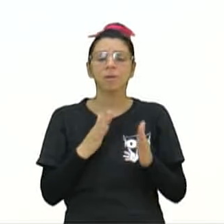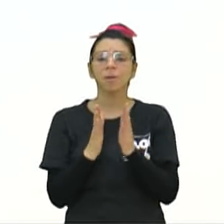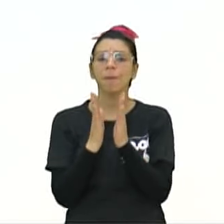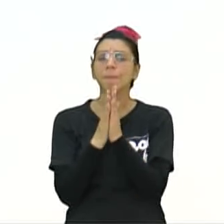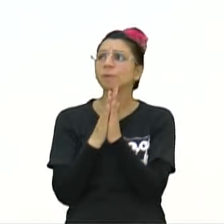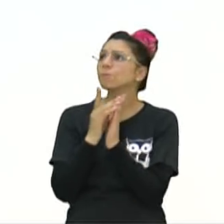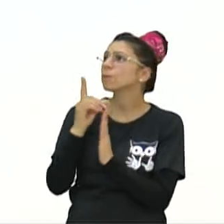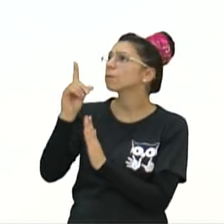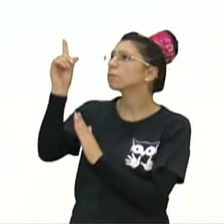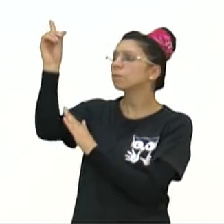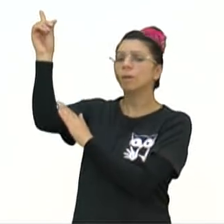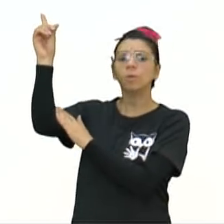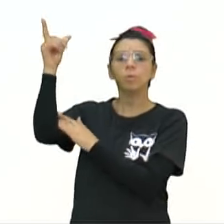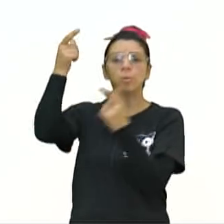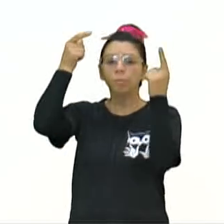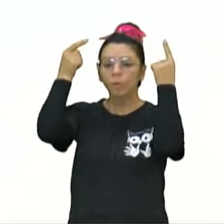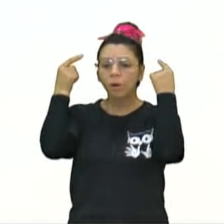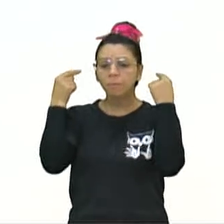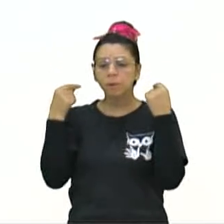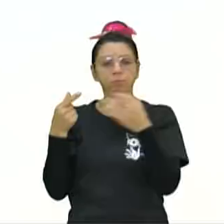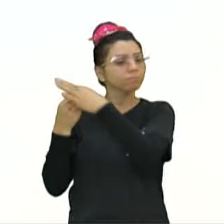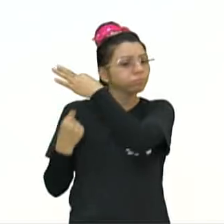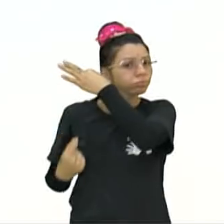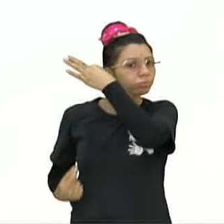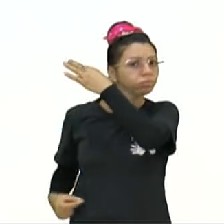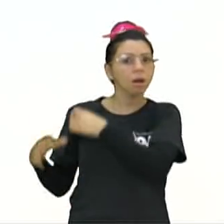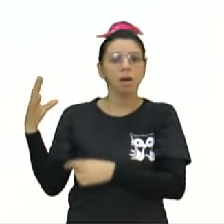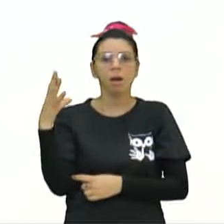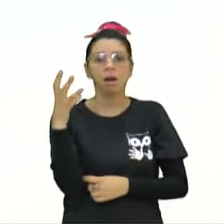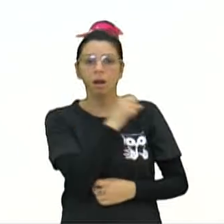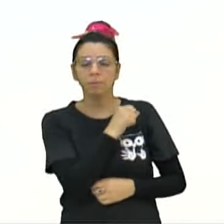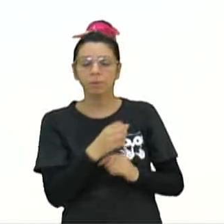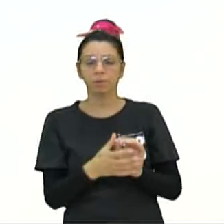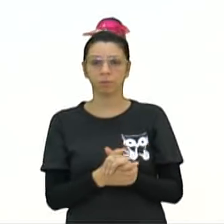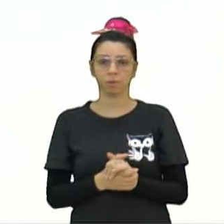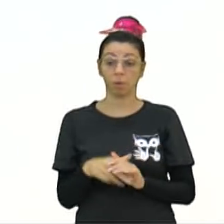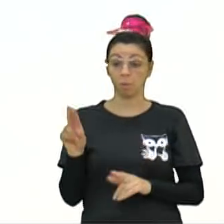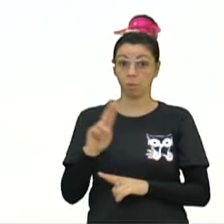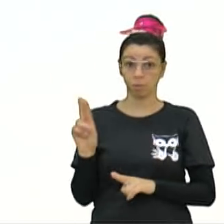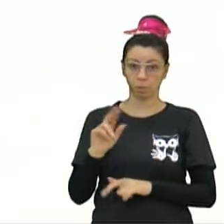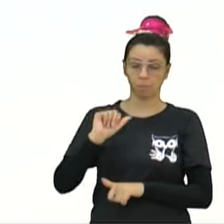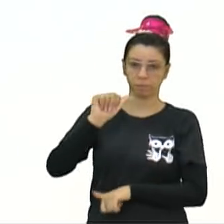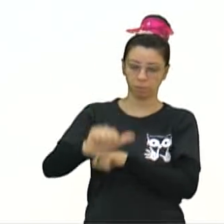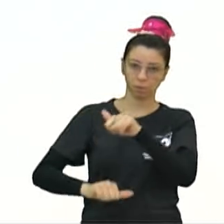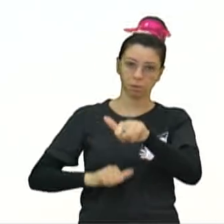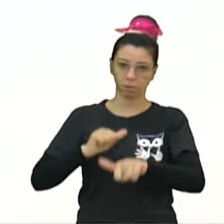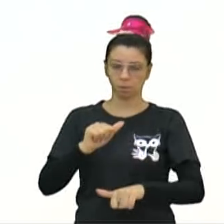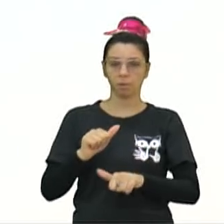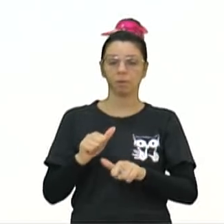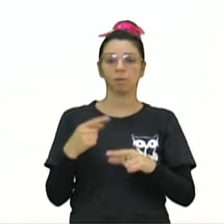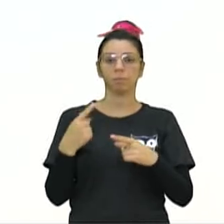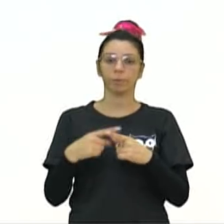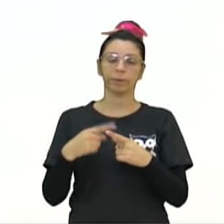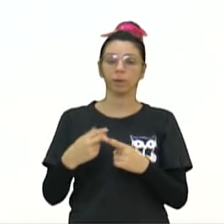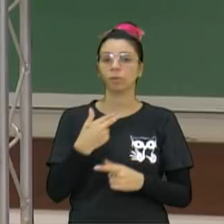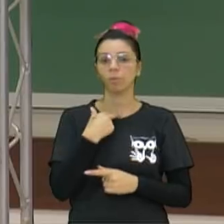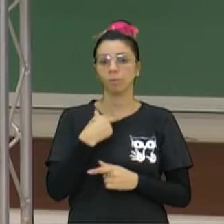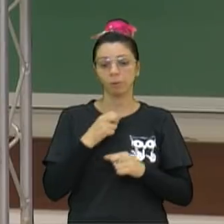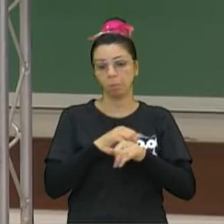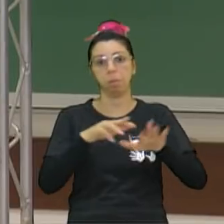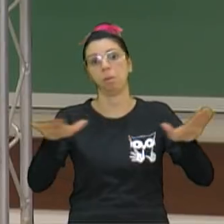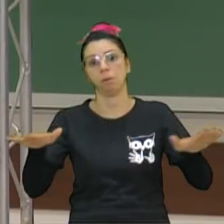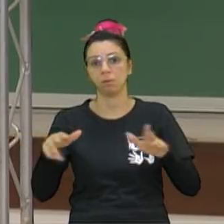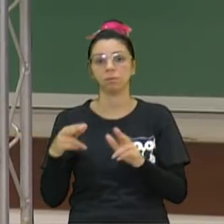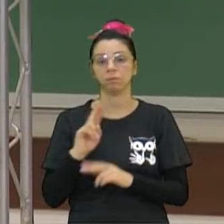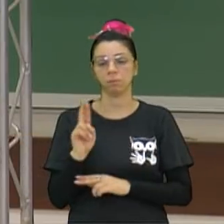cabelo crescesse depressa. Os nomes foram trocados para preservar a identidade dos entrevistados. Então aqui a gente